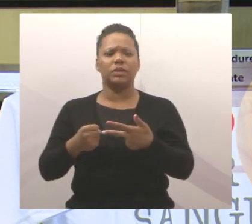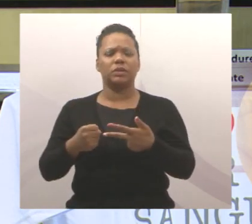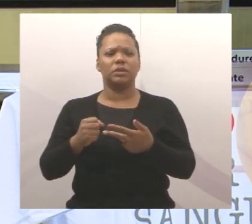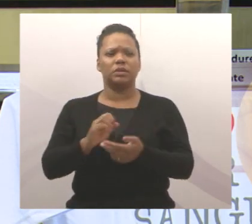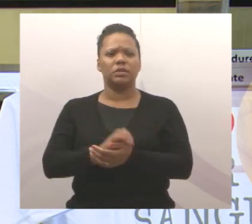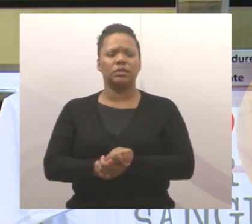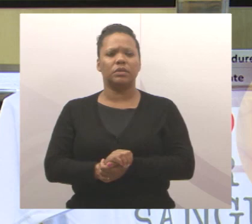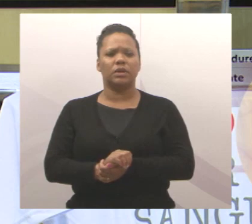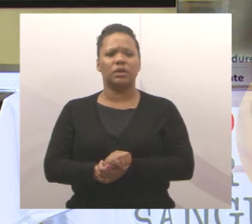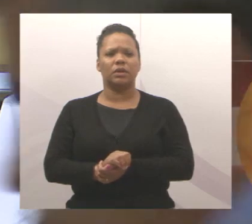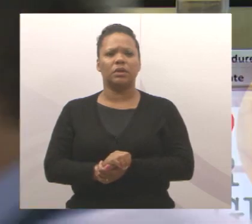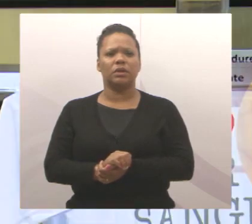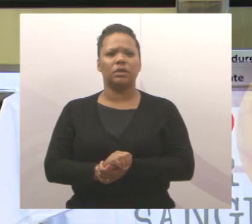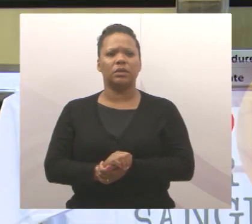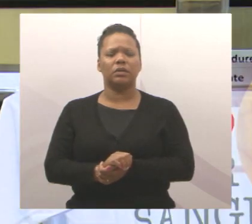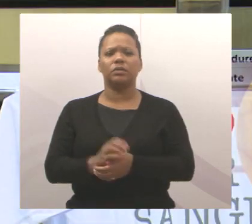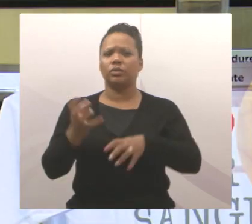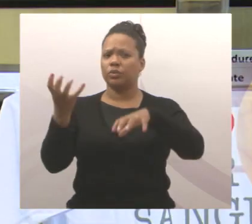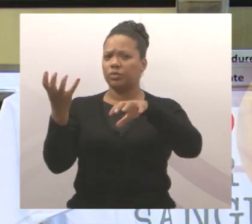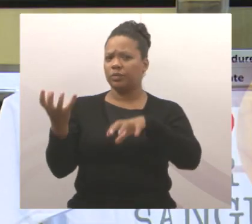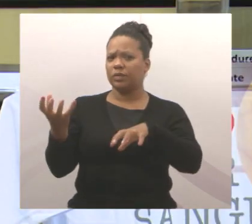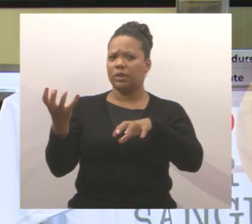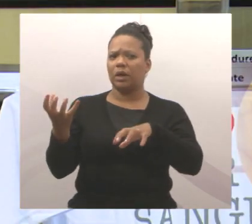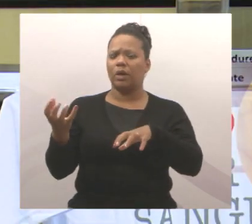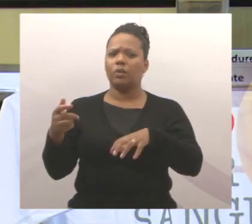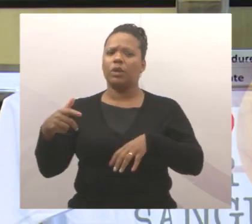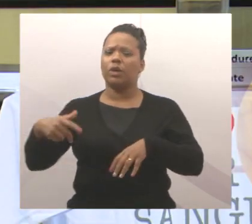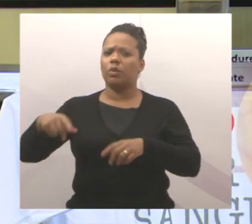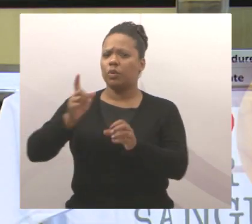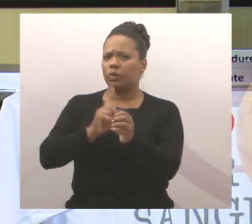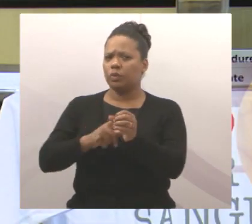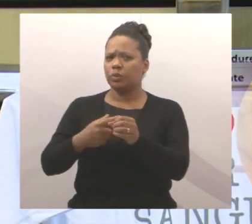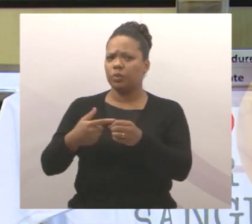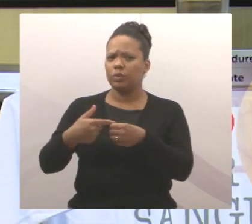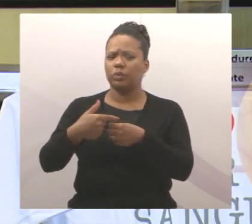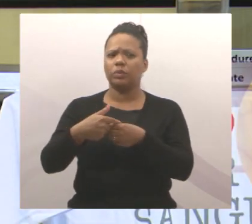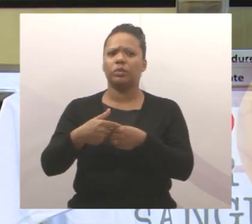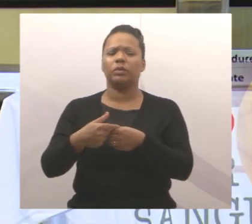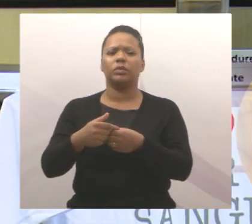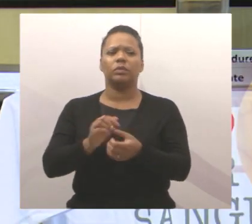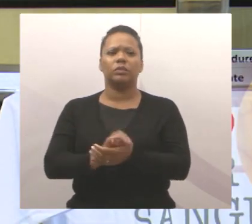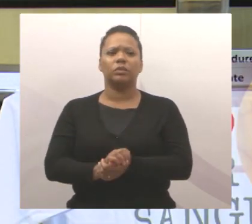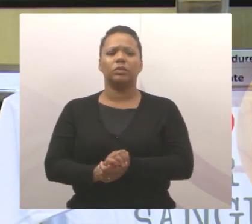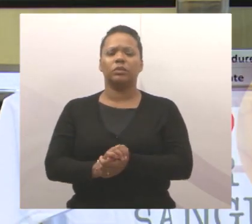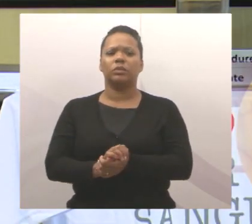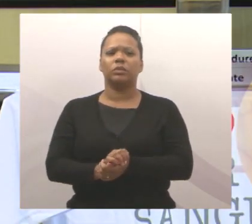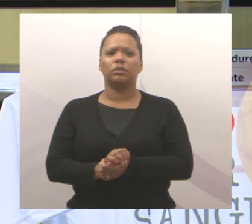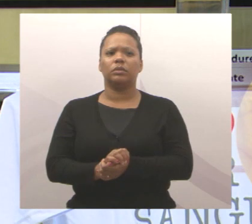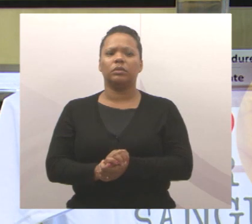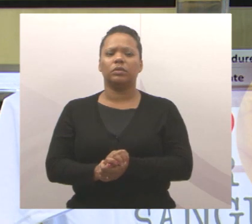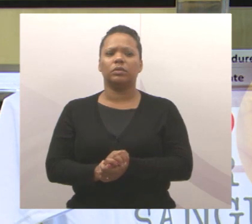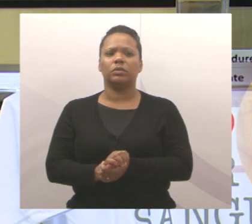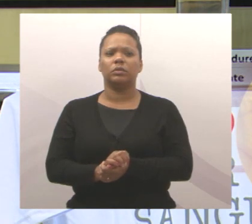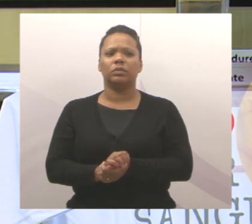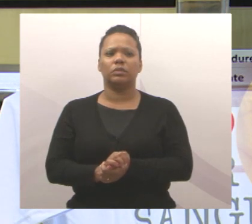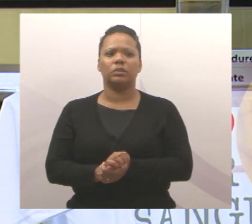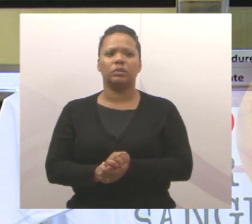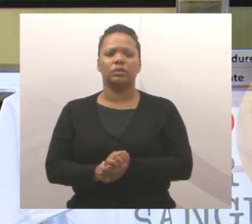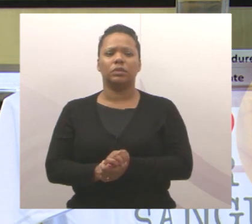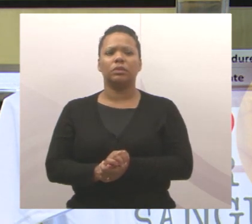Estados, do Distrito Federal e dos municípios, obedecerá aos princípios de legalidade,